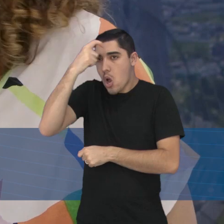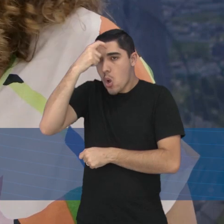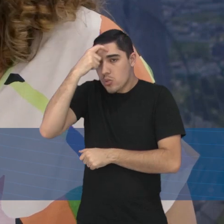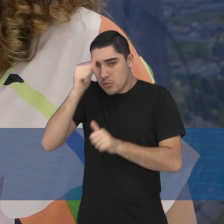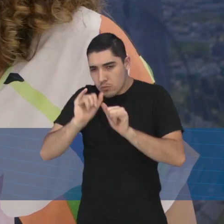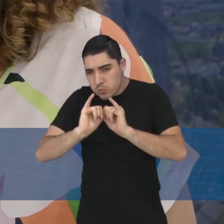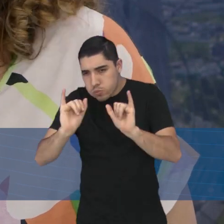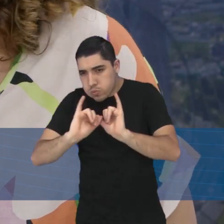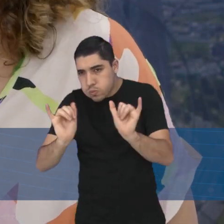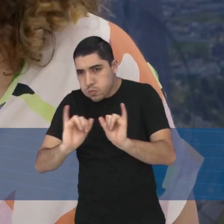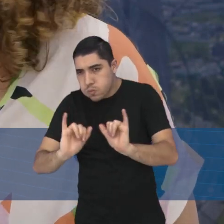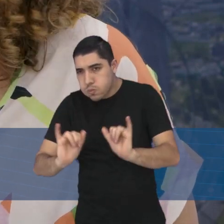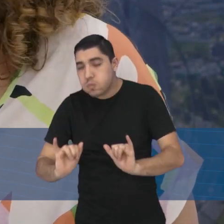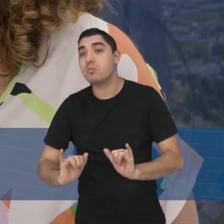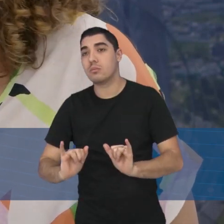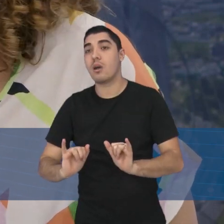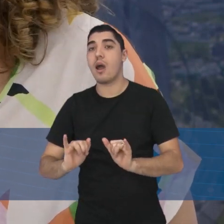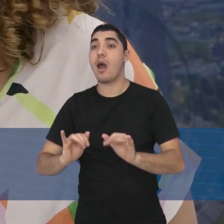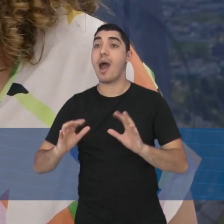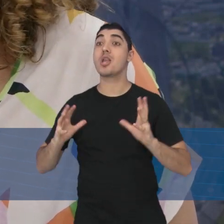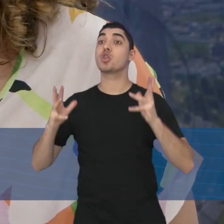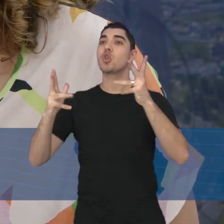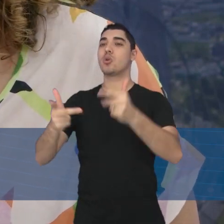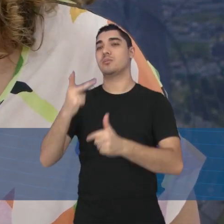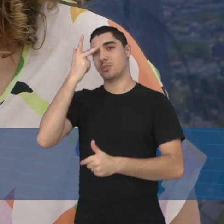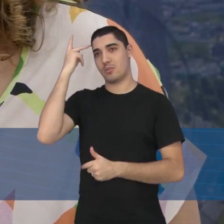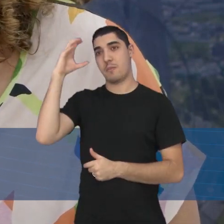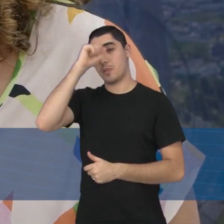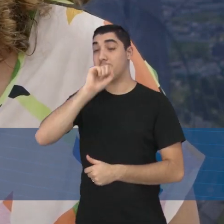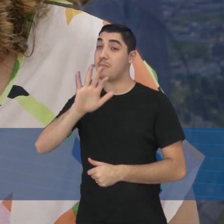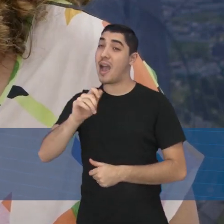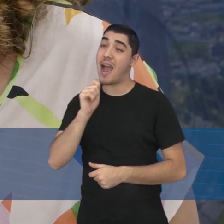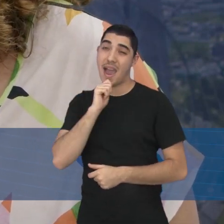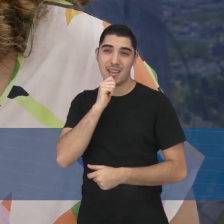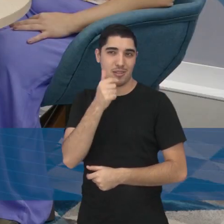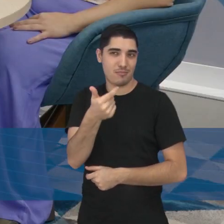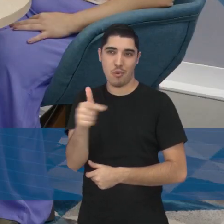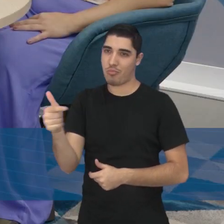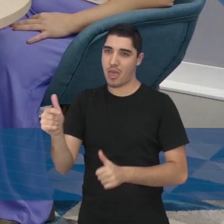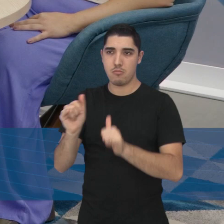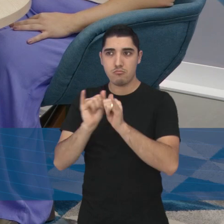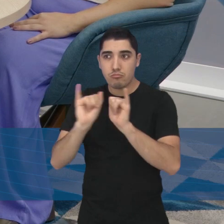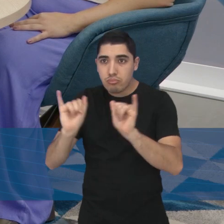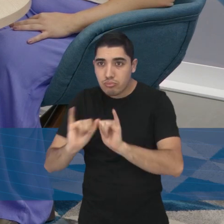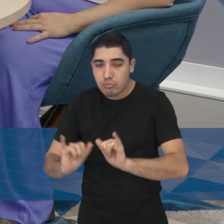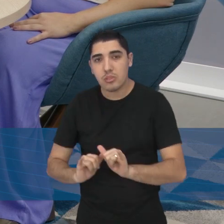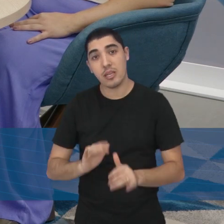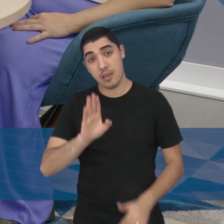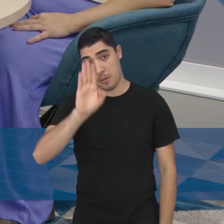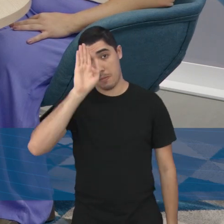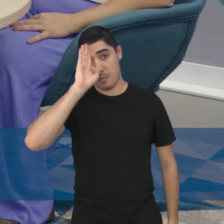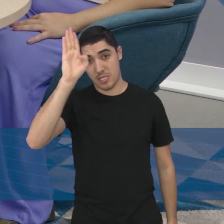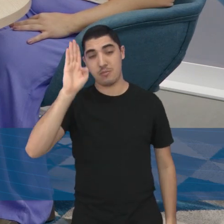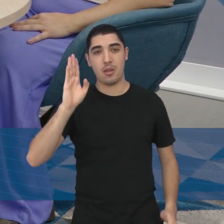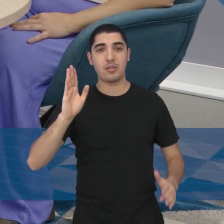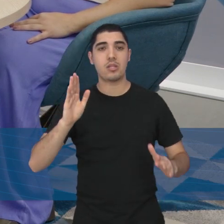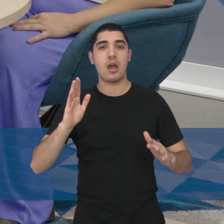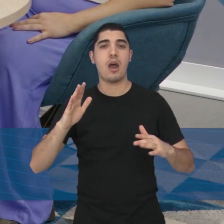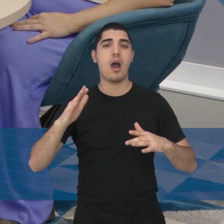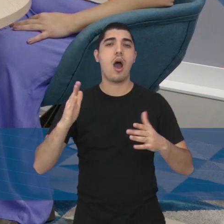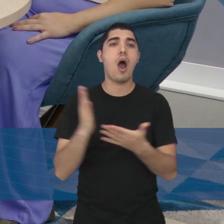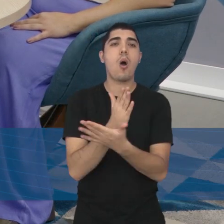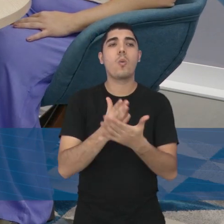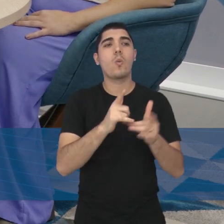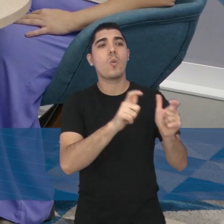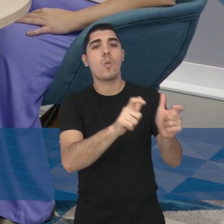consciência, né? Que vá até o sistema. Isso não é muito o que acontece, né? Principalmente em algumas regiões, né?